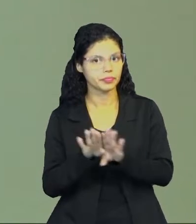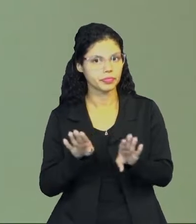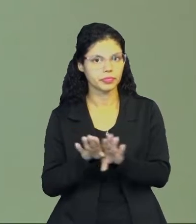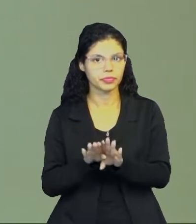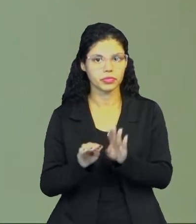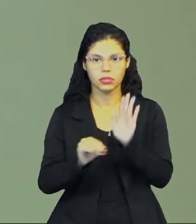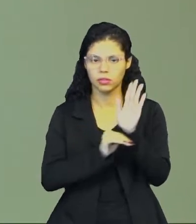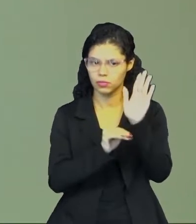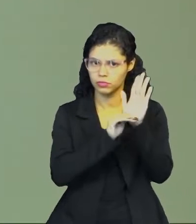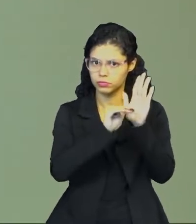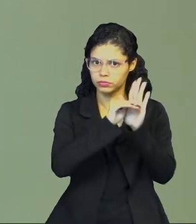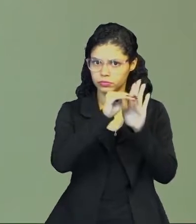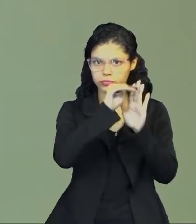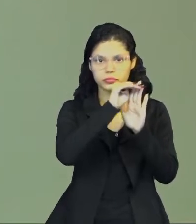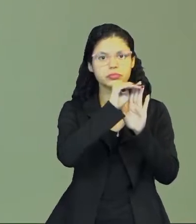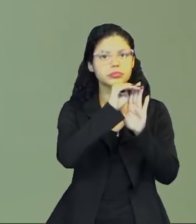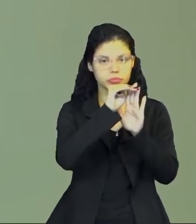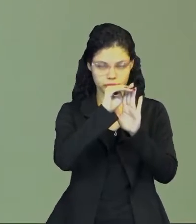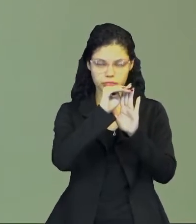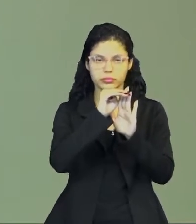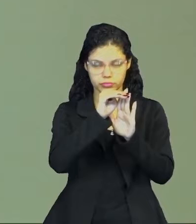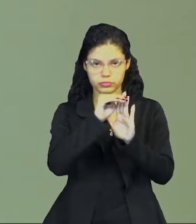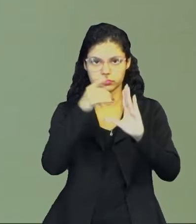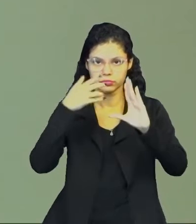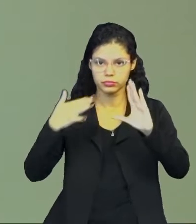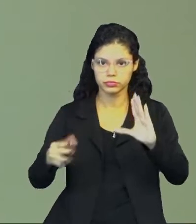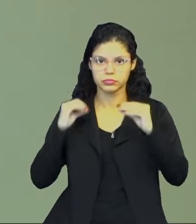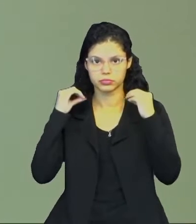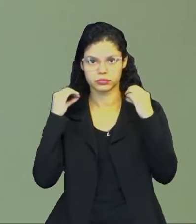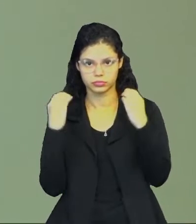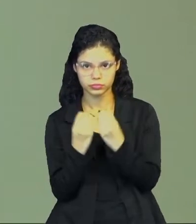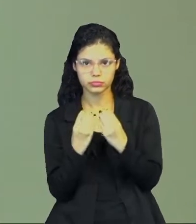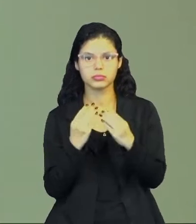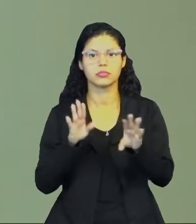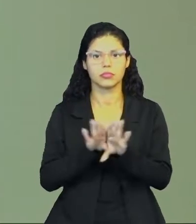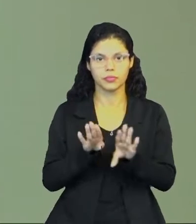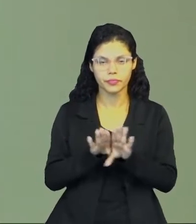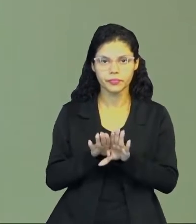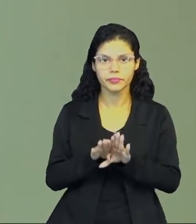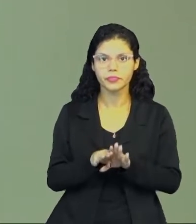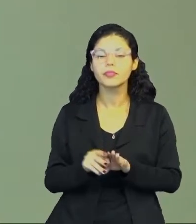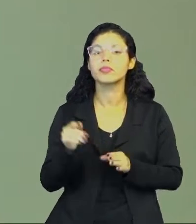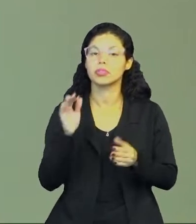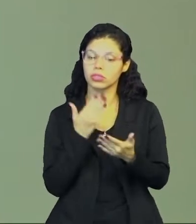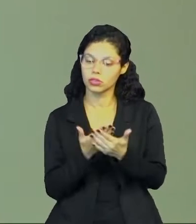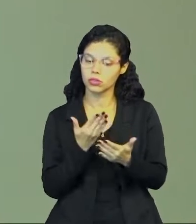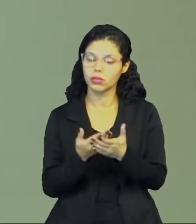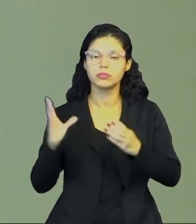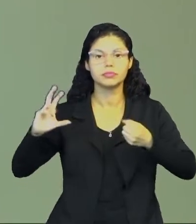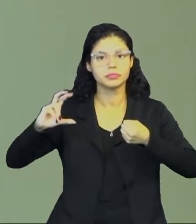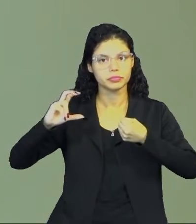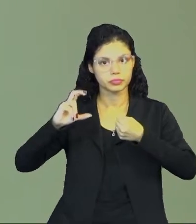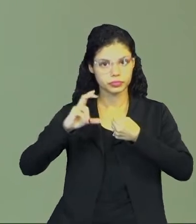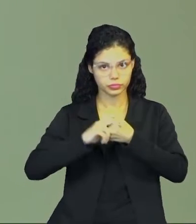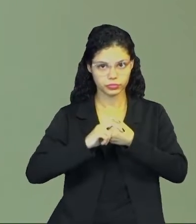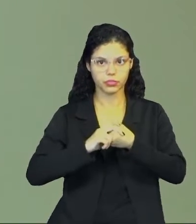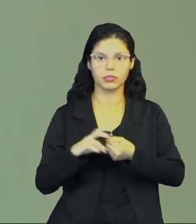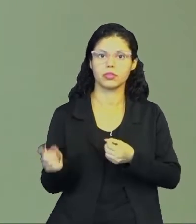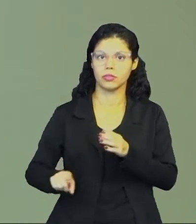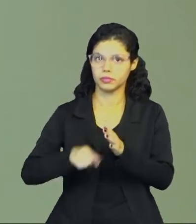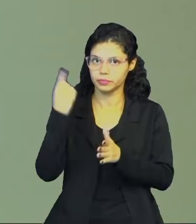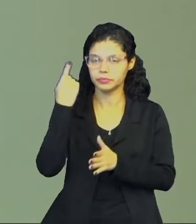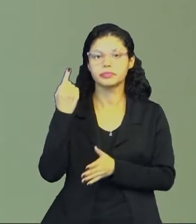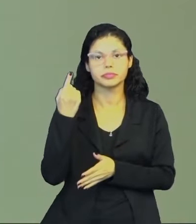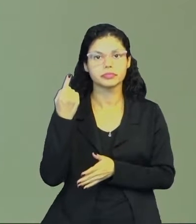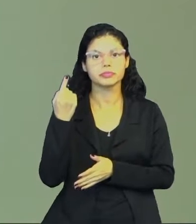sobre os níveis de classificação dos seres vivos, estudamos então um grupo sem reino, chamado vírus, e estudamos então o primeiro reino,